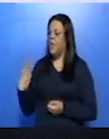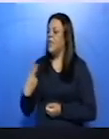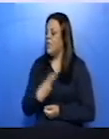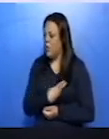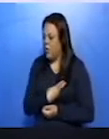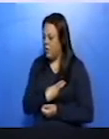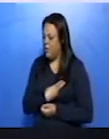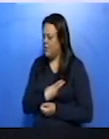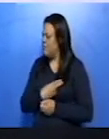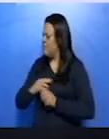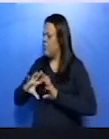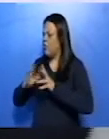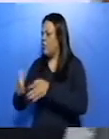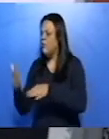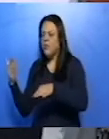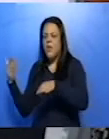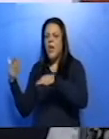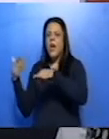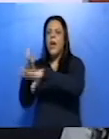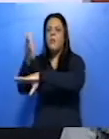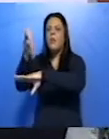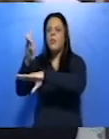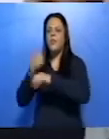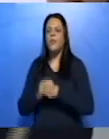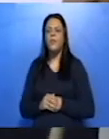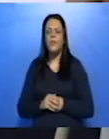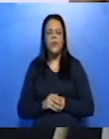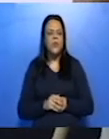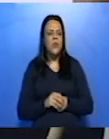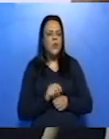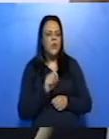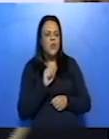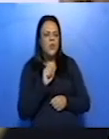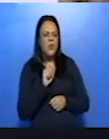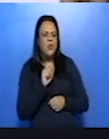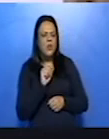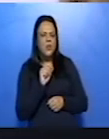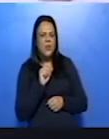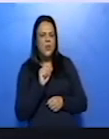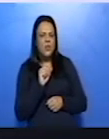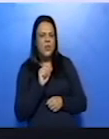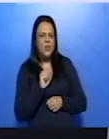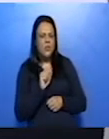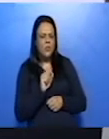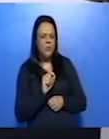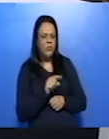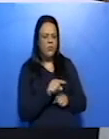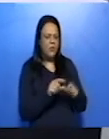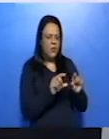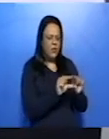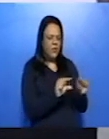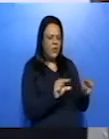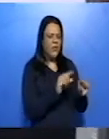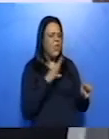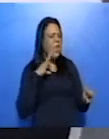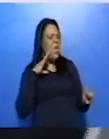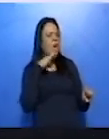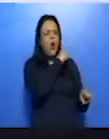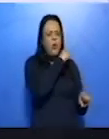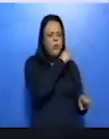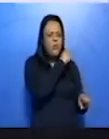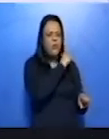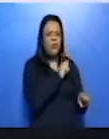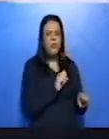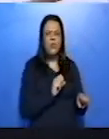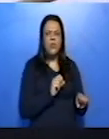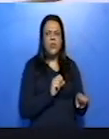Dica. Primeiro, nesse é óbvio, onde eu tenho um verbo? É uma oração, ela foi dividida. Eu tenho duas orações, eu